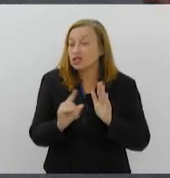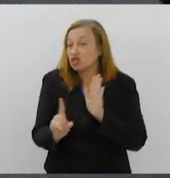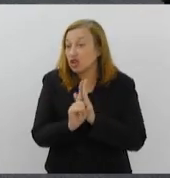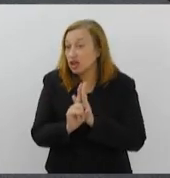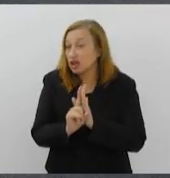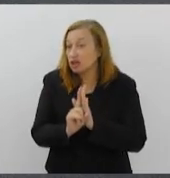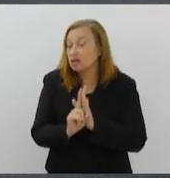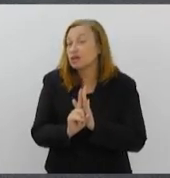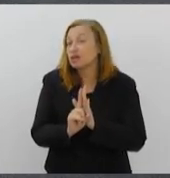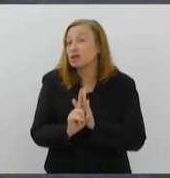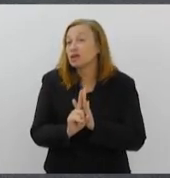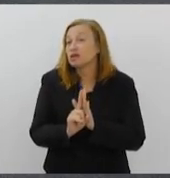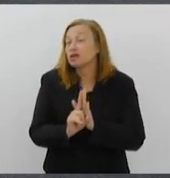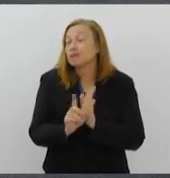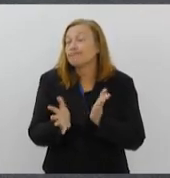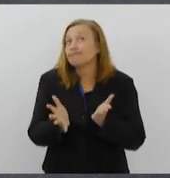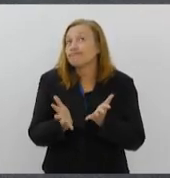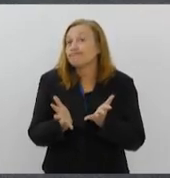e busca